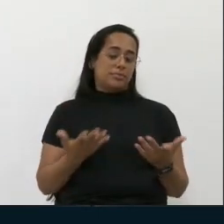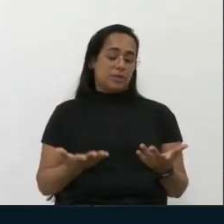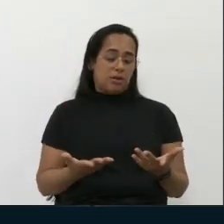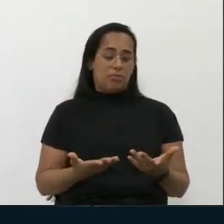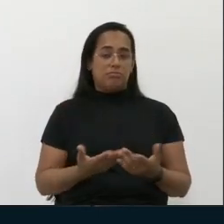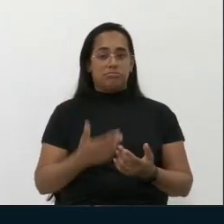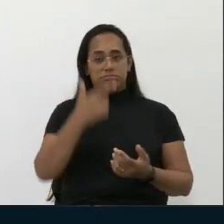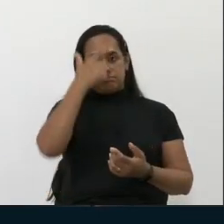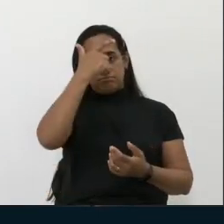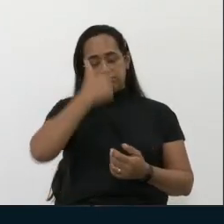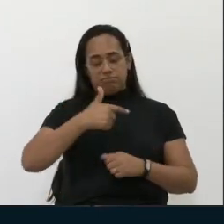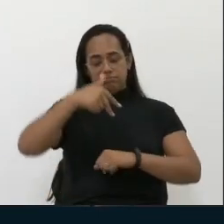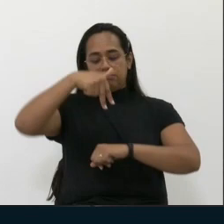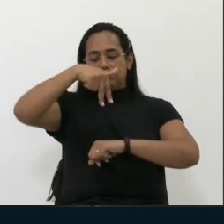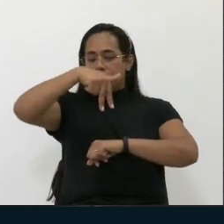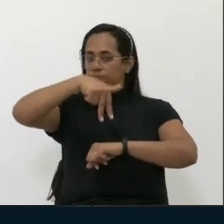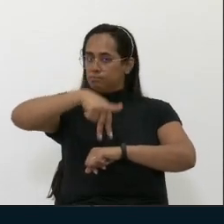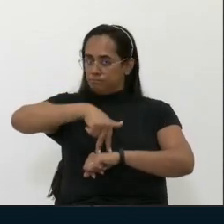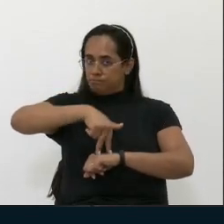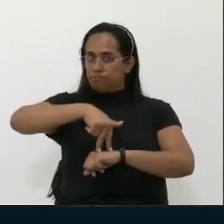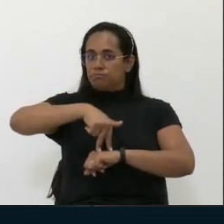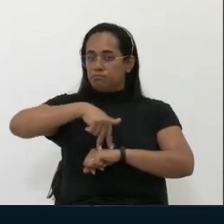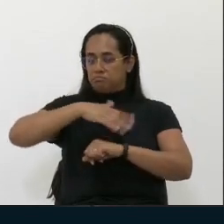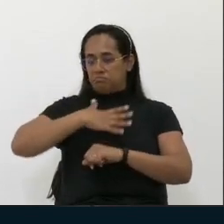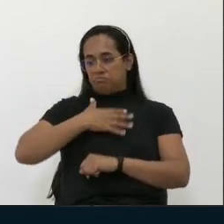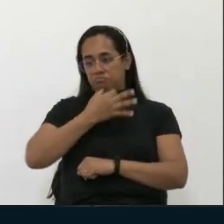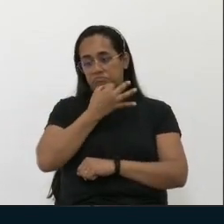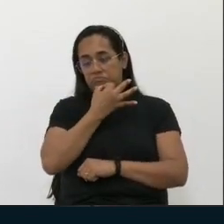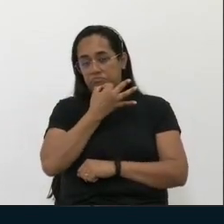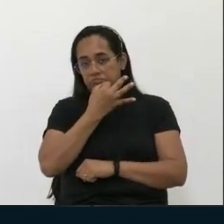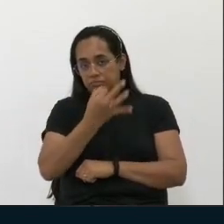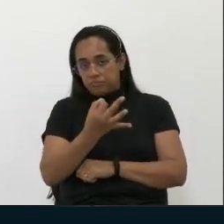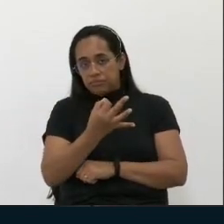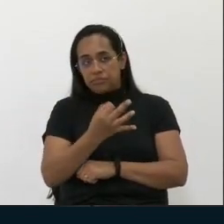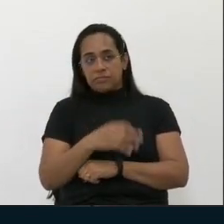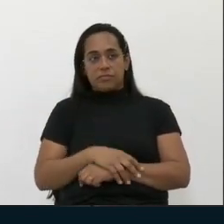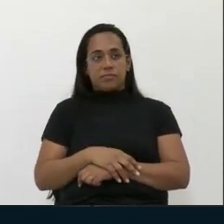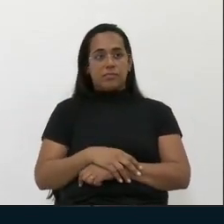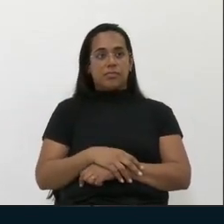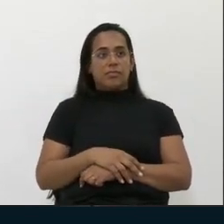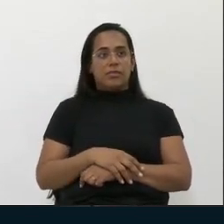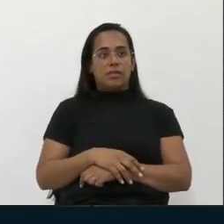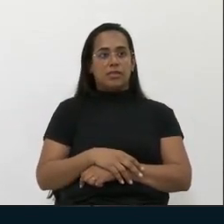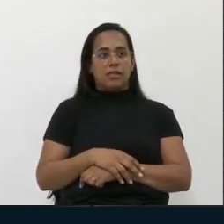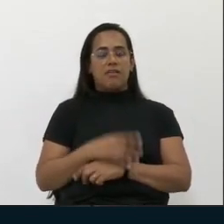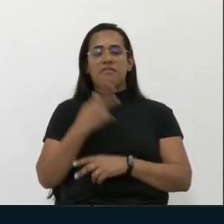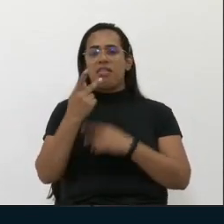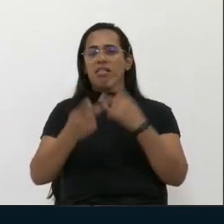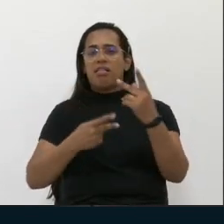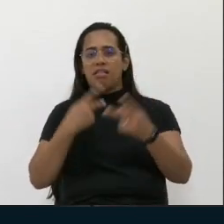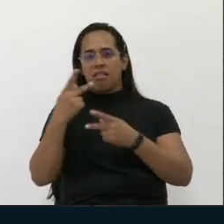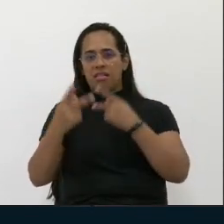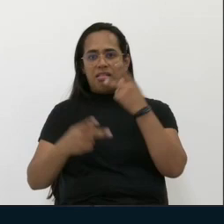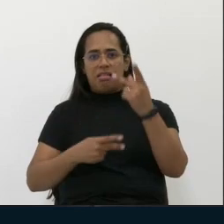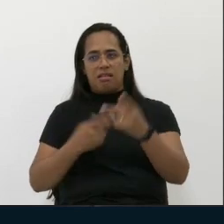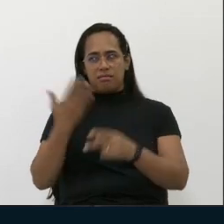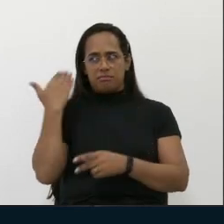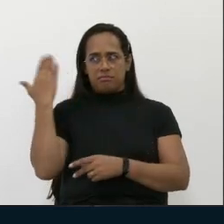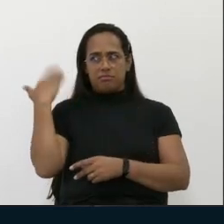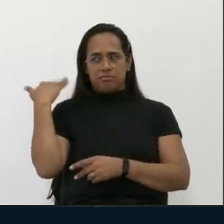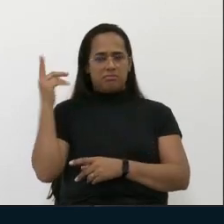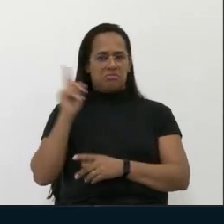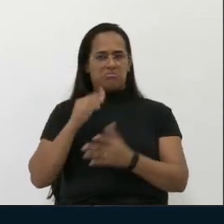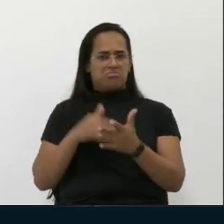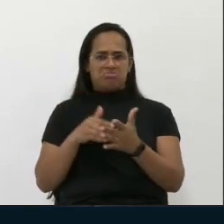tenho minha posição. Tá? Não falamos aqui durante o processo de votação para não ajudar a oposição a obstruir. Engolimos até